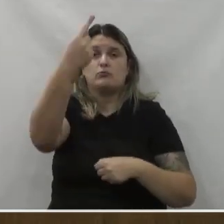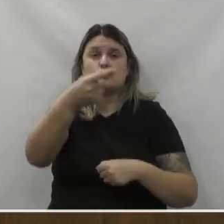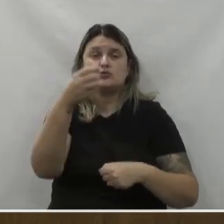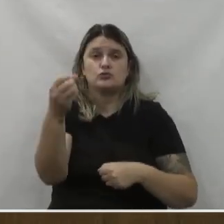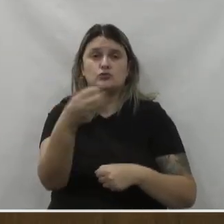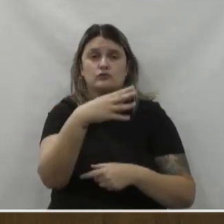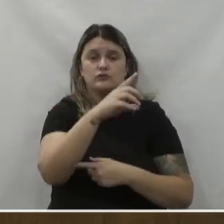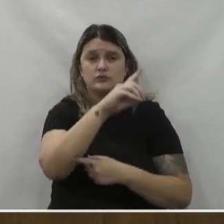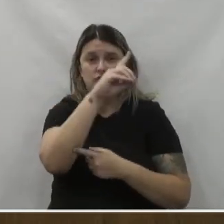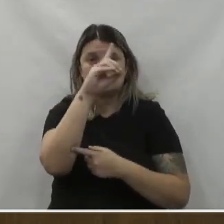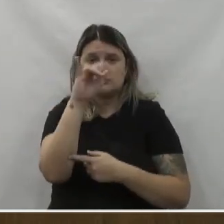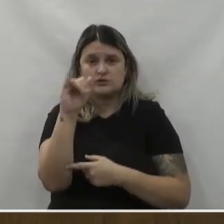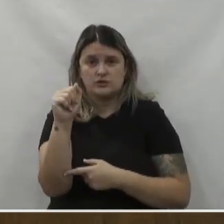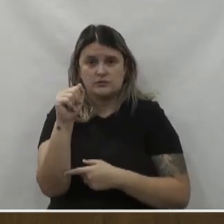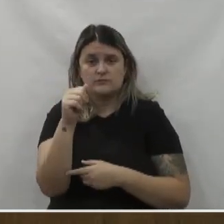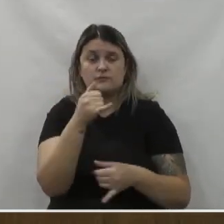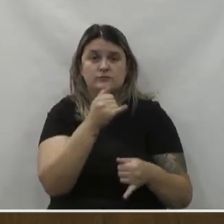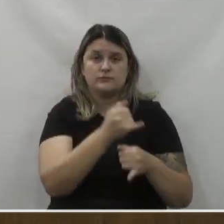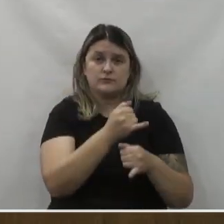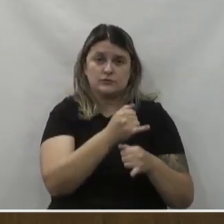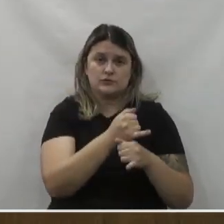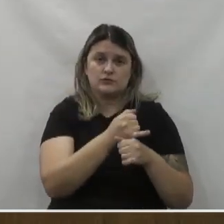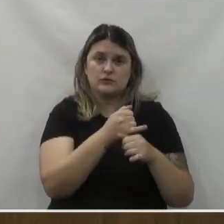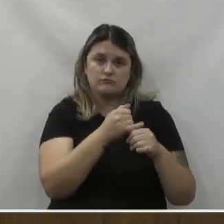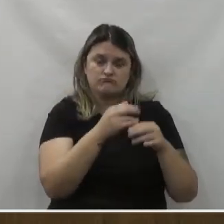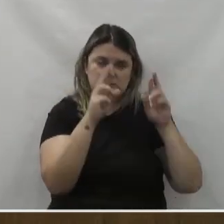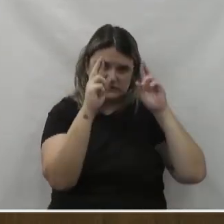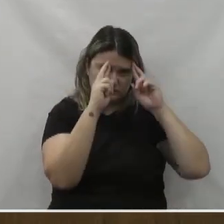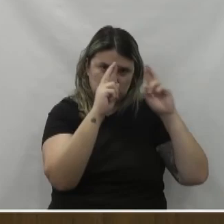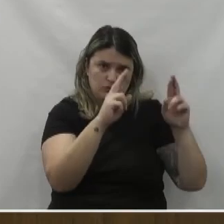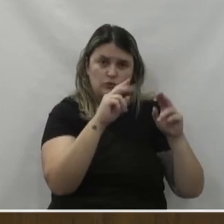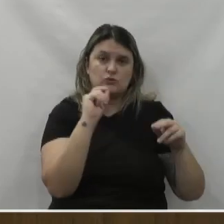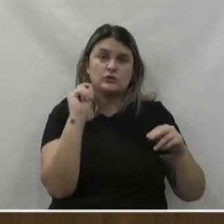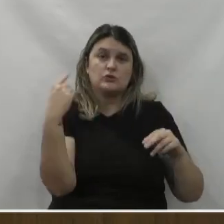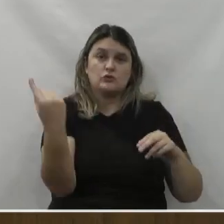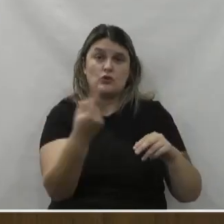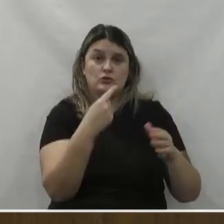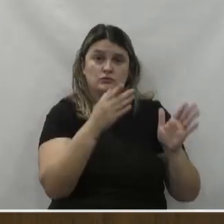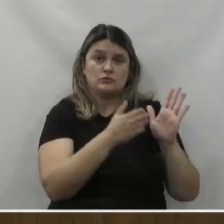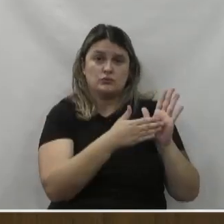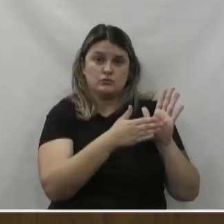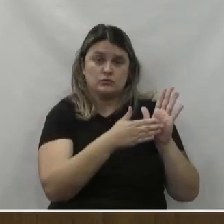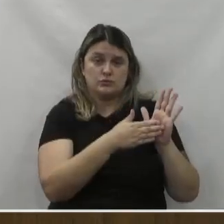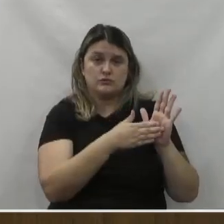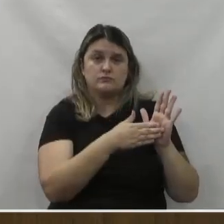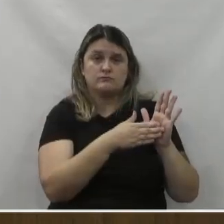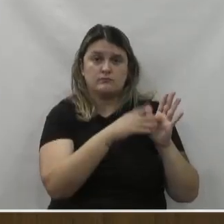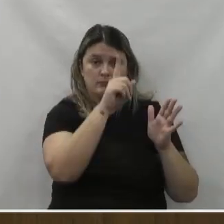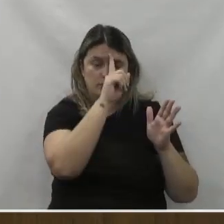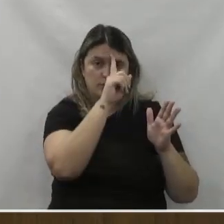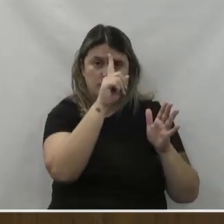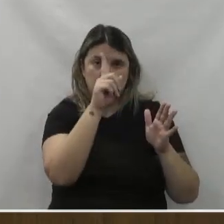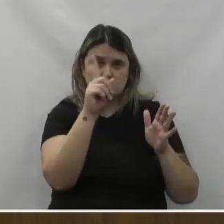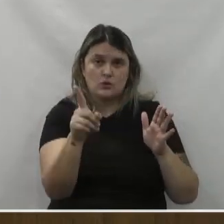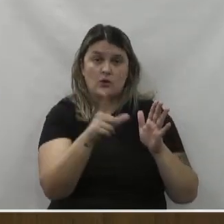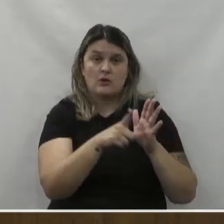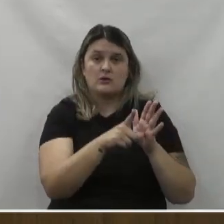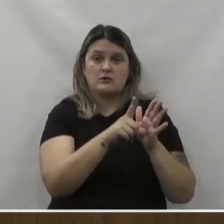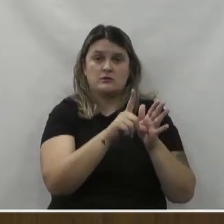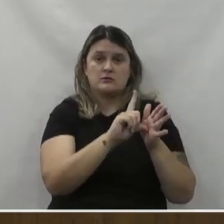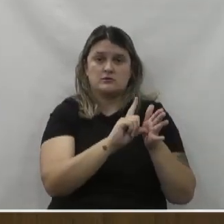data. E assim o diretor cumpriu com o que nós, vereadores, havíamos pedido, mandou, né, com